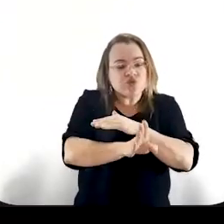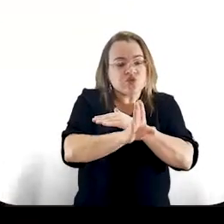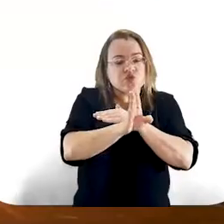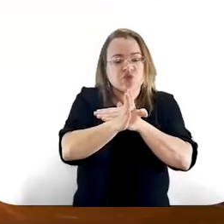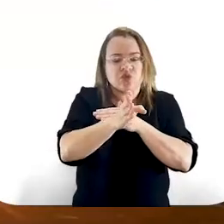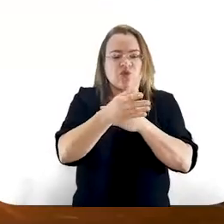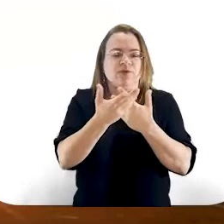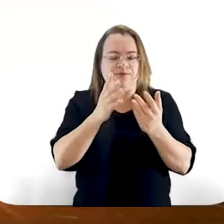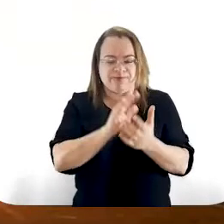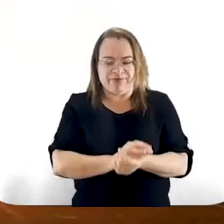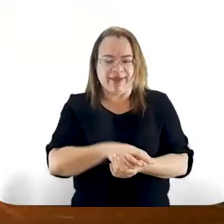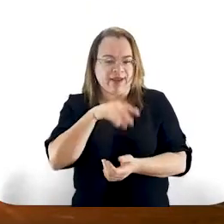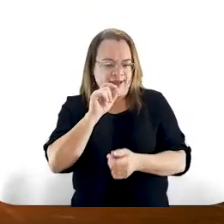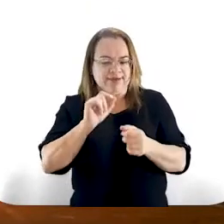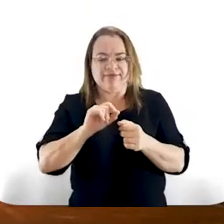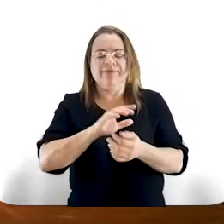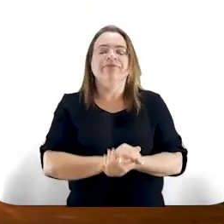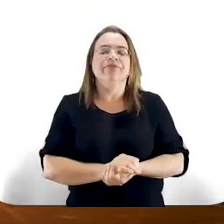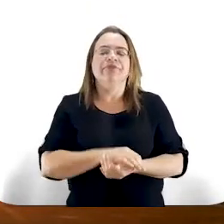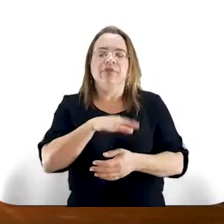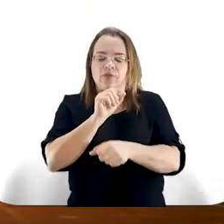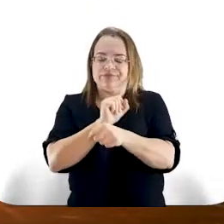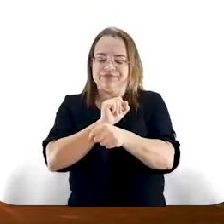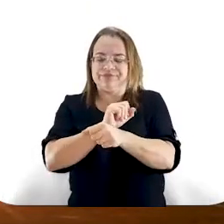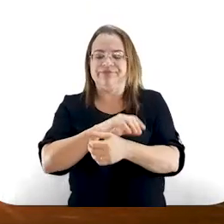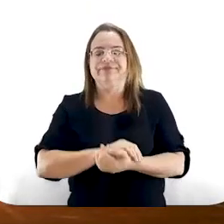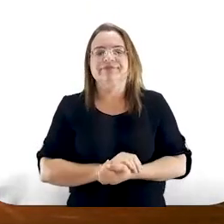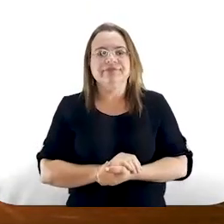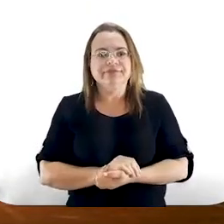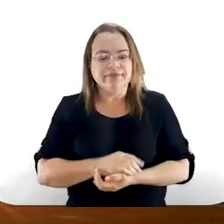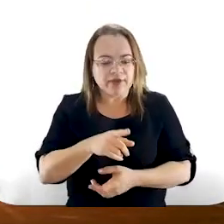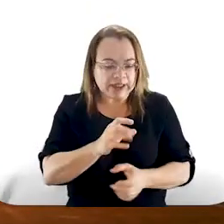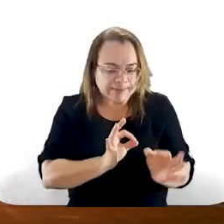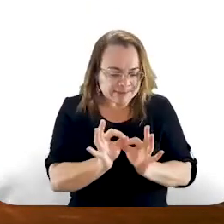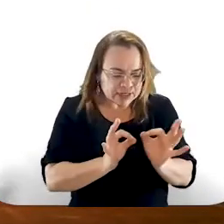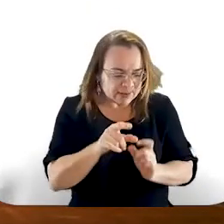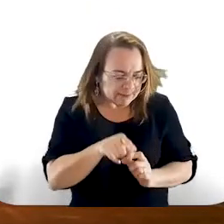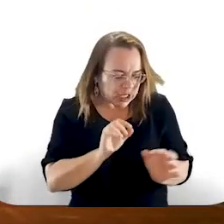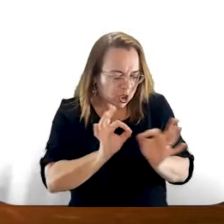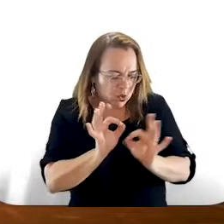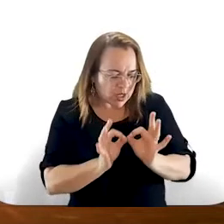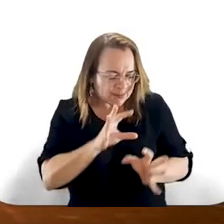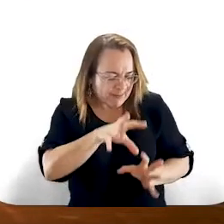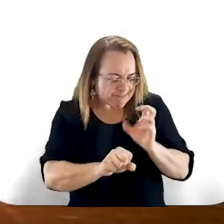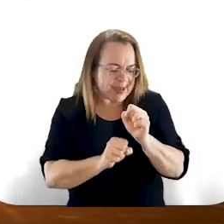descansar. Assim fez. Ficou escondido. Aí a armadilha estava pronta. O jacaré lá vinha